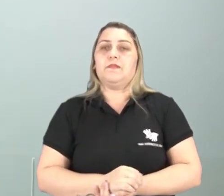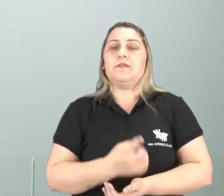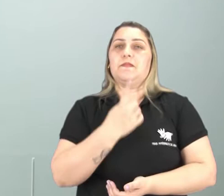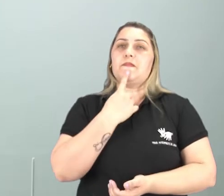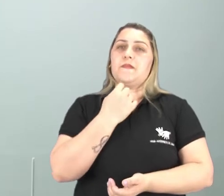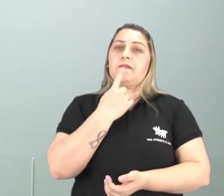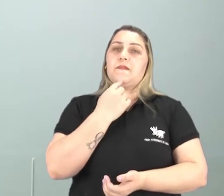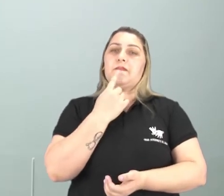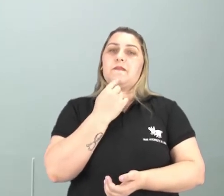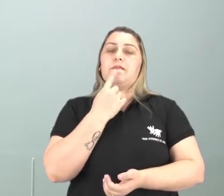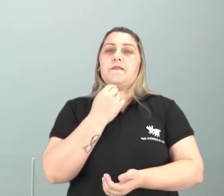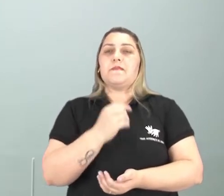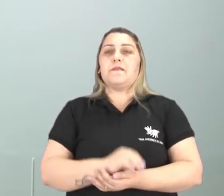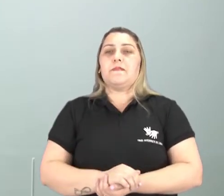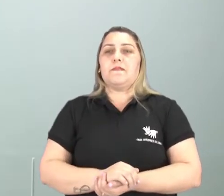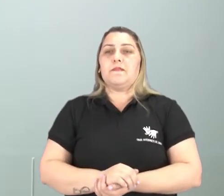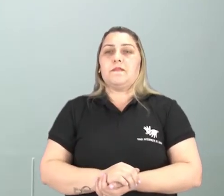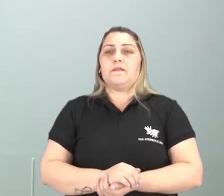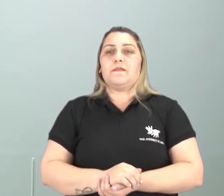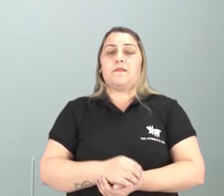o vermelho